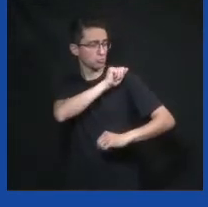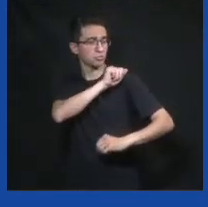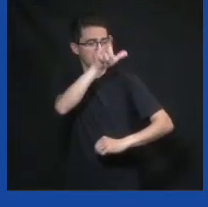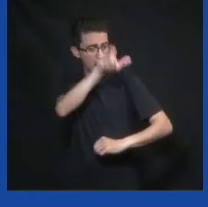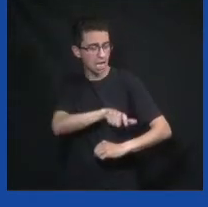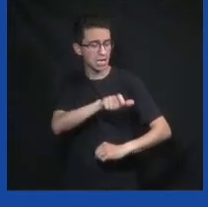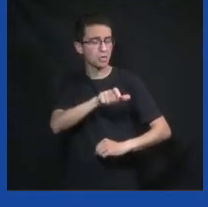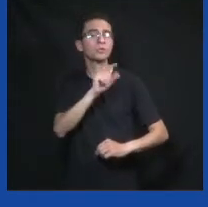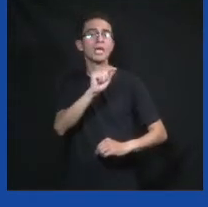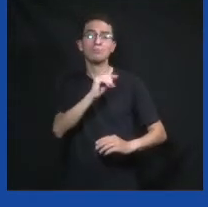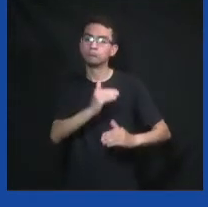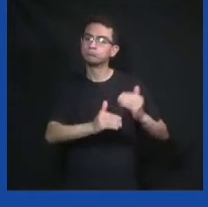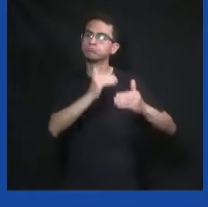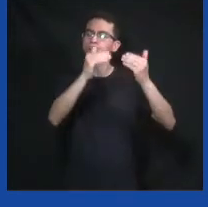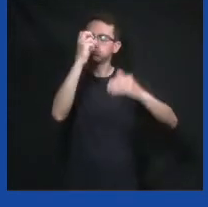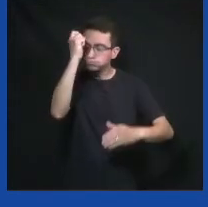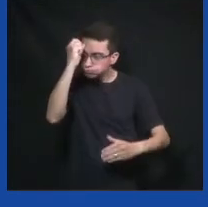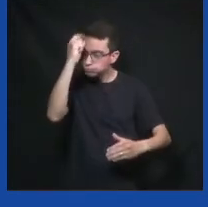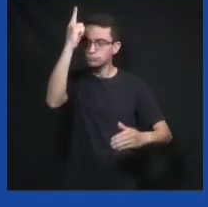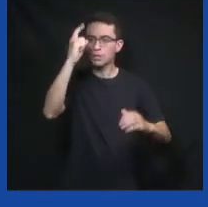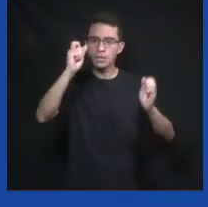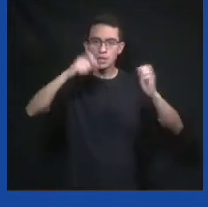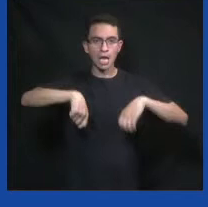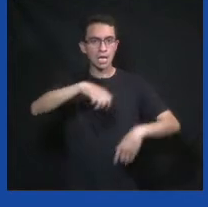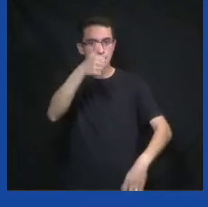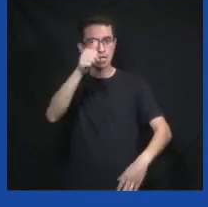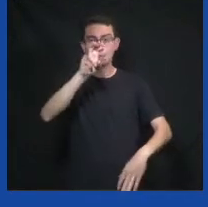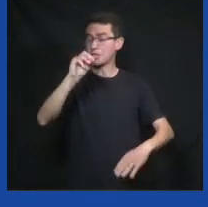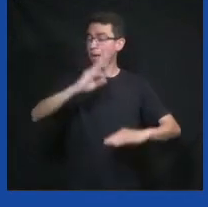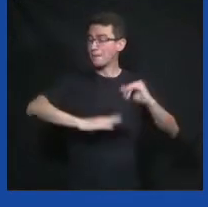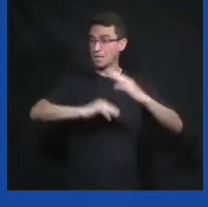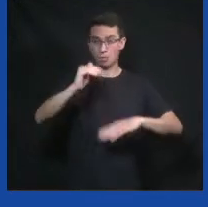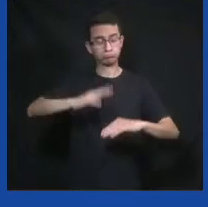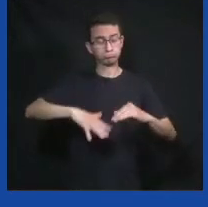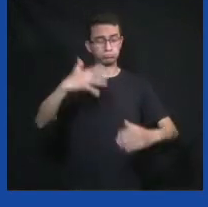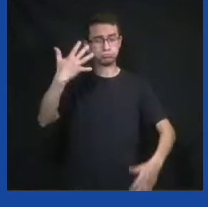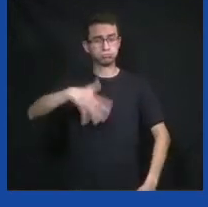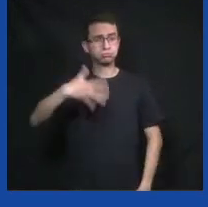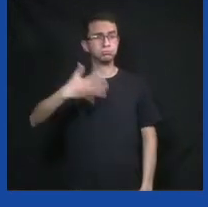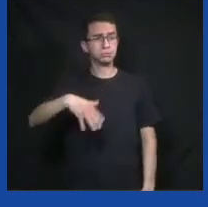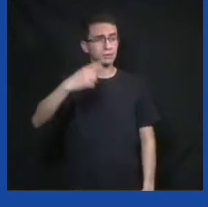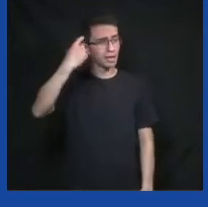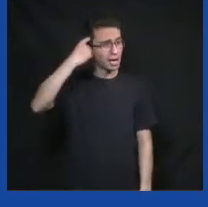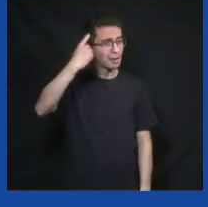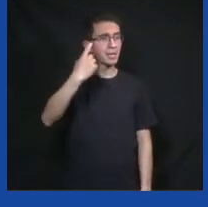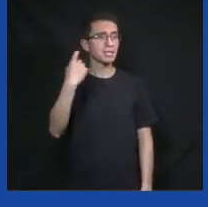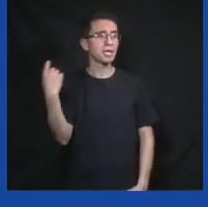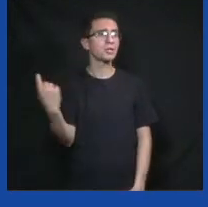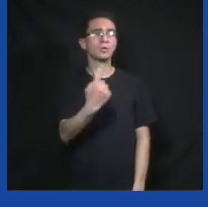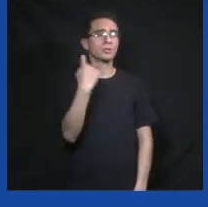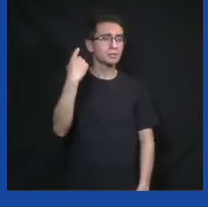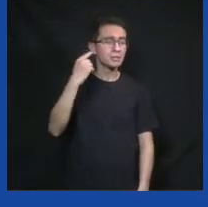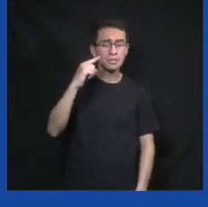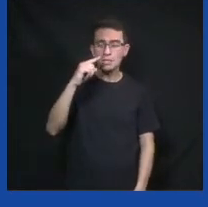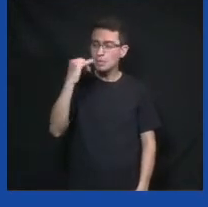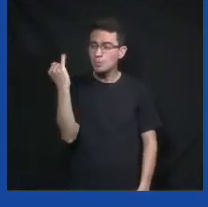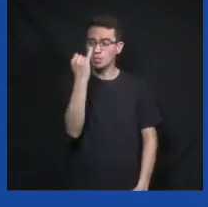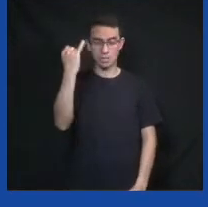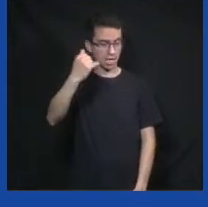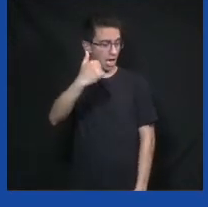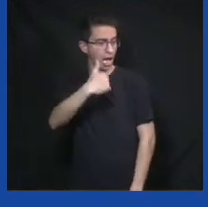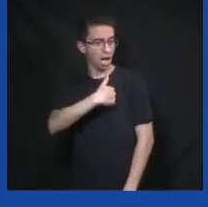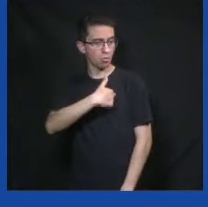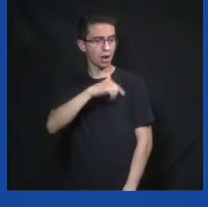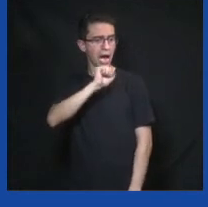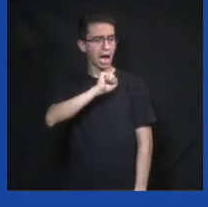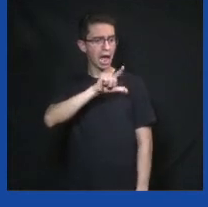E em mais de 150 habilidades específicas. A gente não está falando de uma coisa assim que a gente está dizendo que é importante, que eu, Alex, Dantas, a gente...